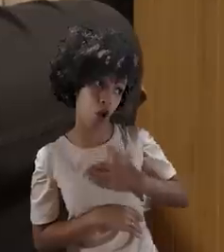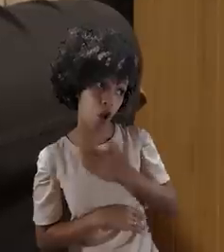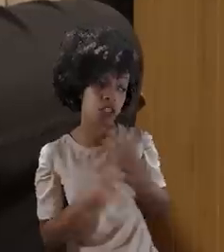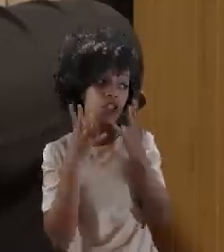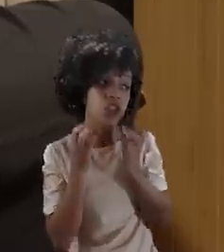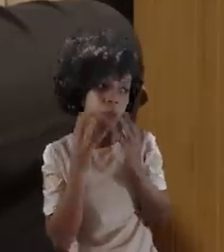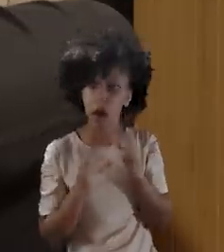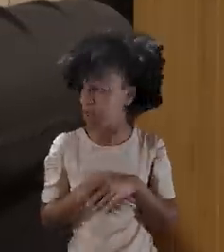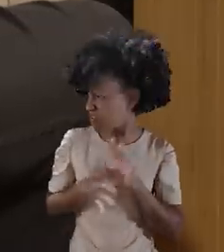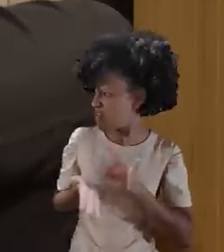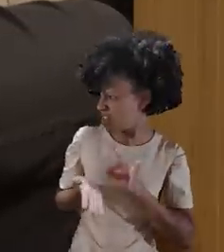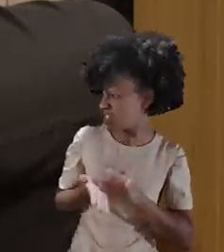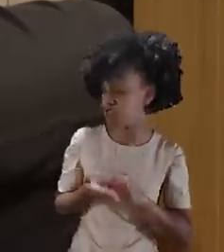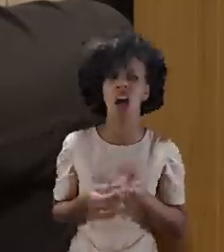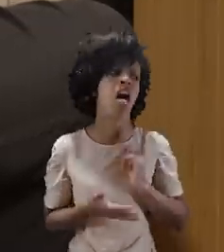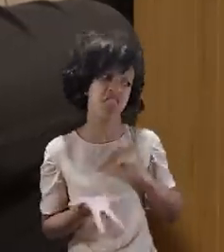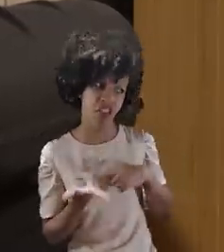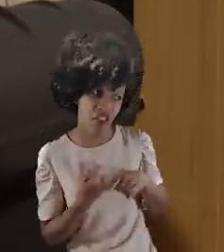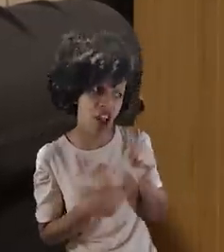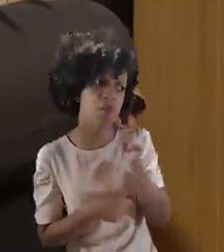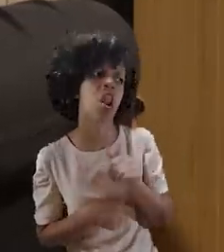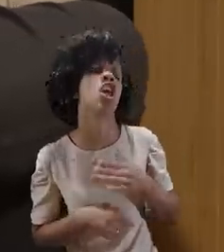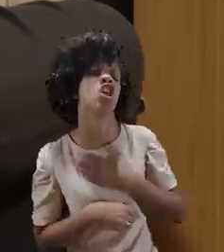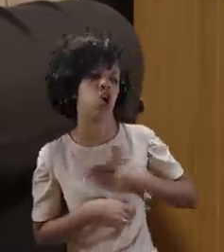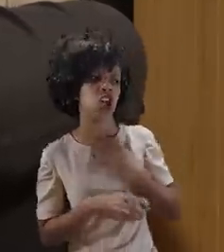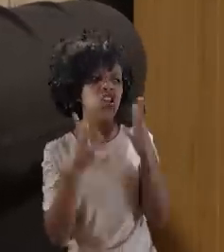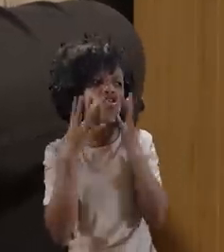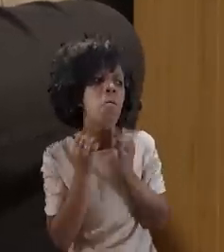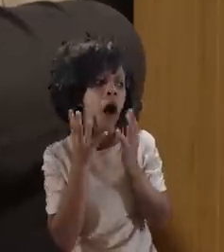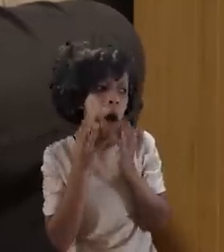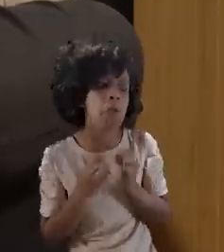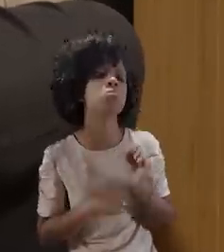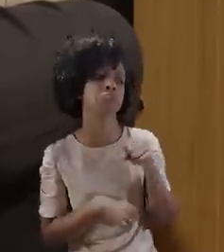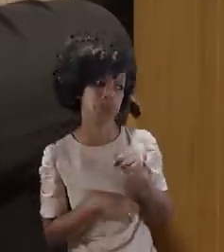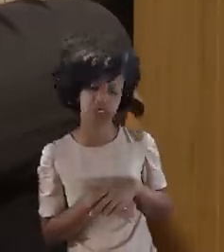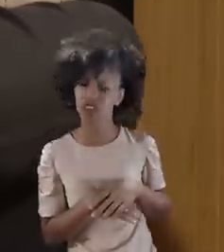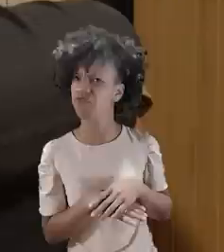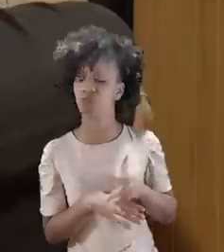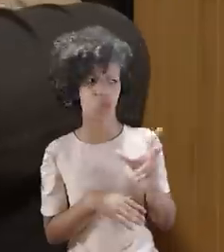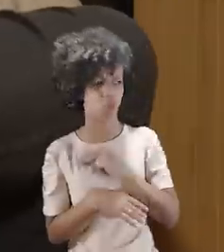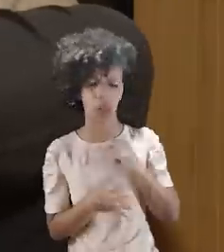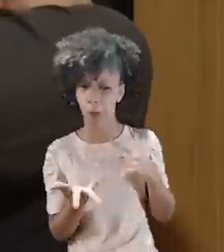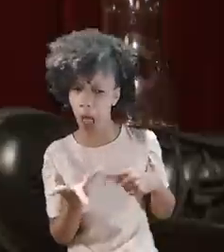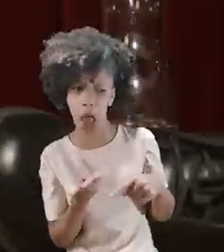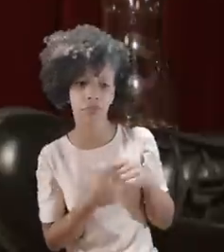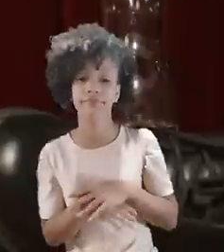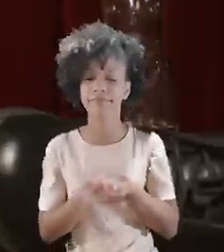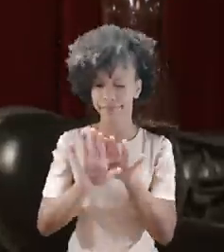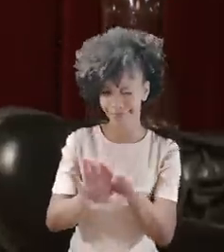barba cara é mesmo gosta de barbas Tem muita mulher que eu sou Bárbara é assim eu acho que é disparado pelo